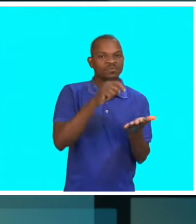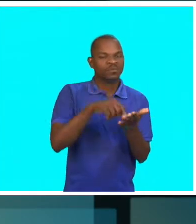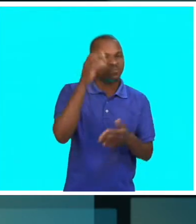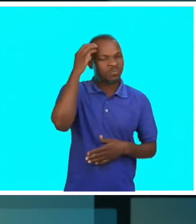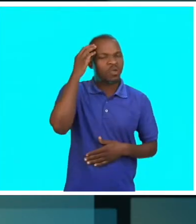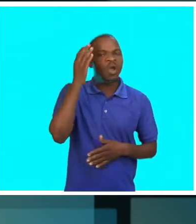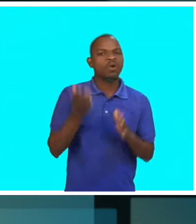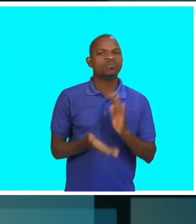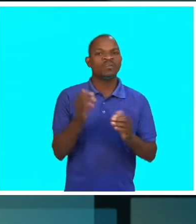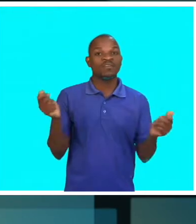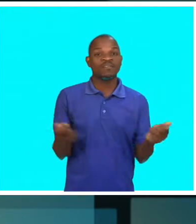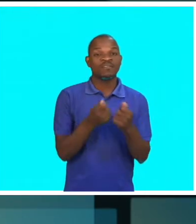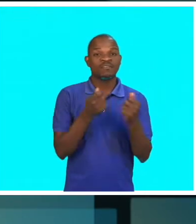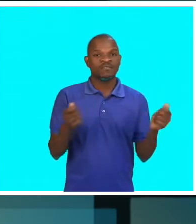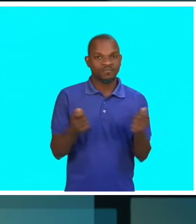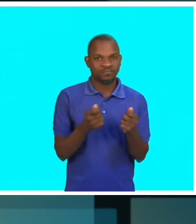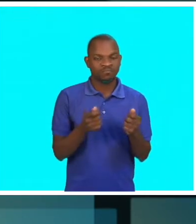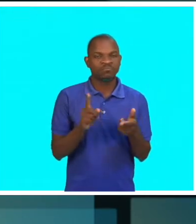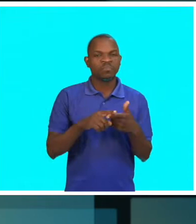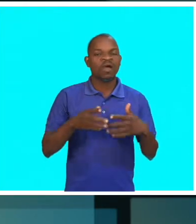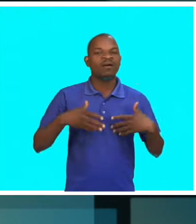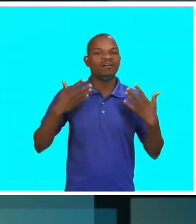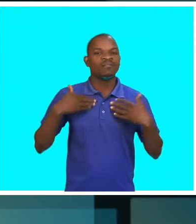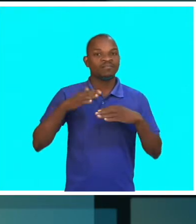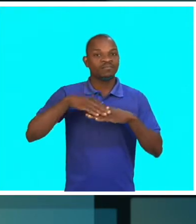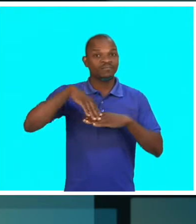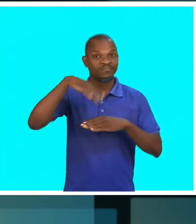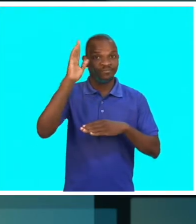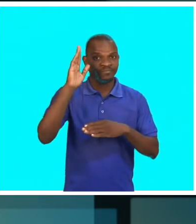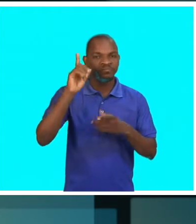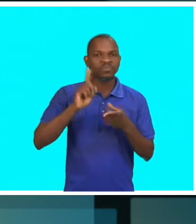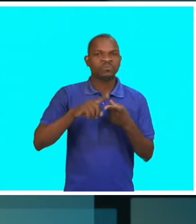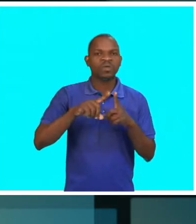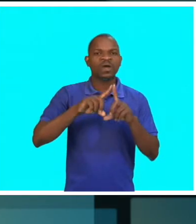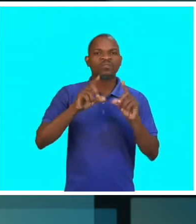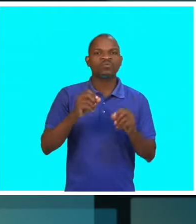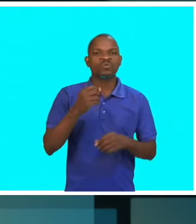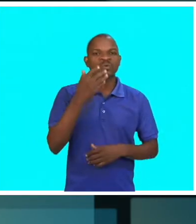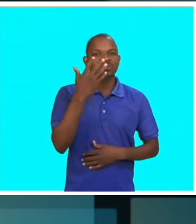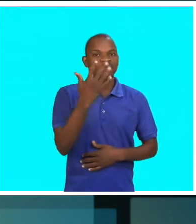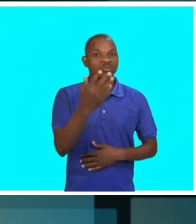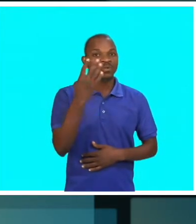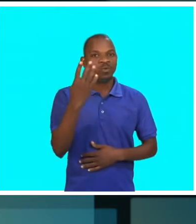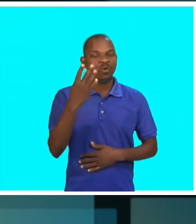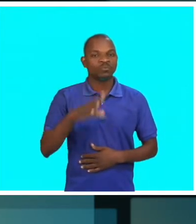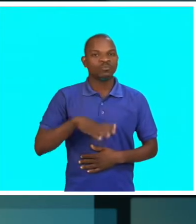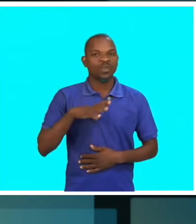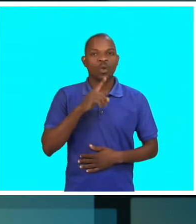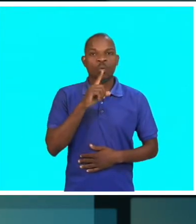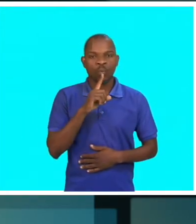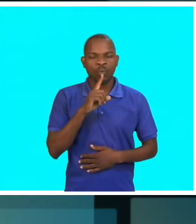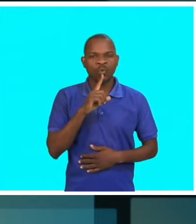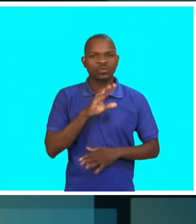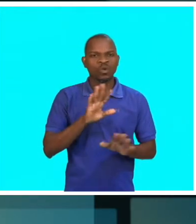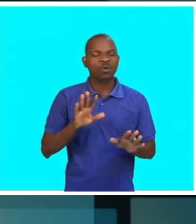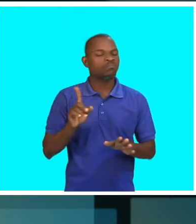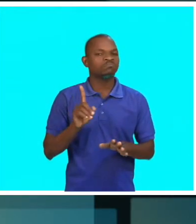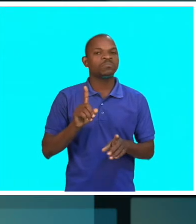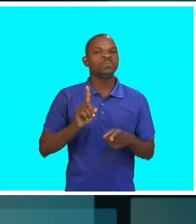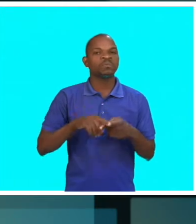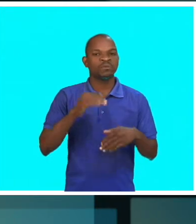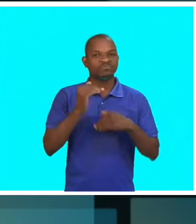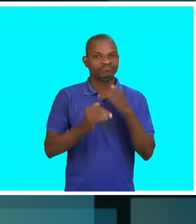sua elevação para a categoria de vila. A emoção foi enorme, não só pelos 54 anos, mas pelo